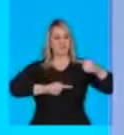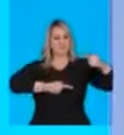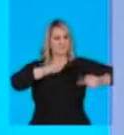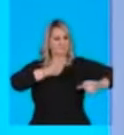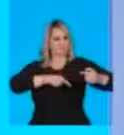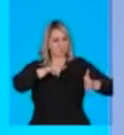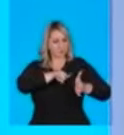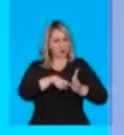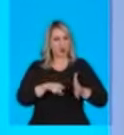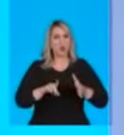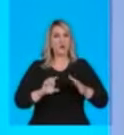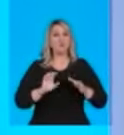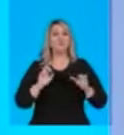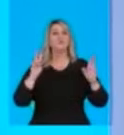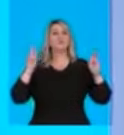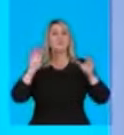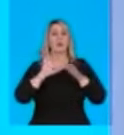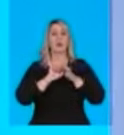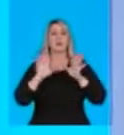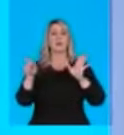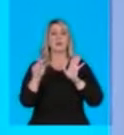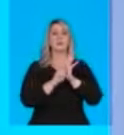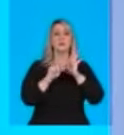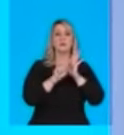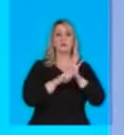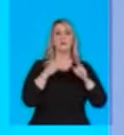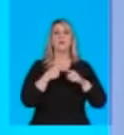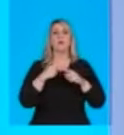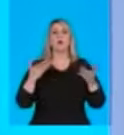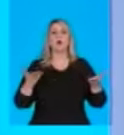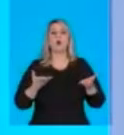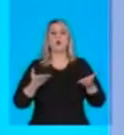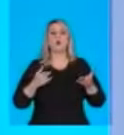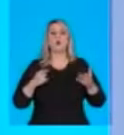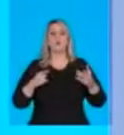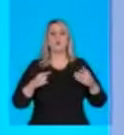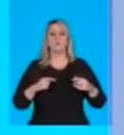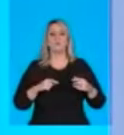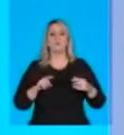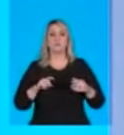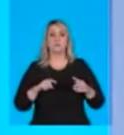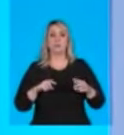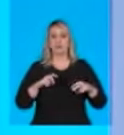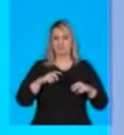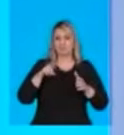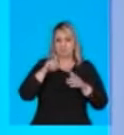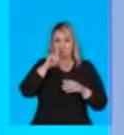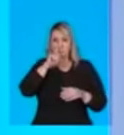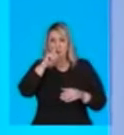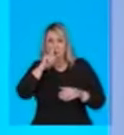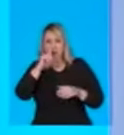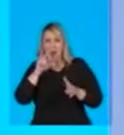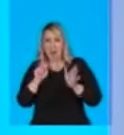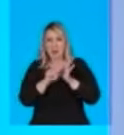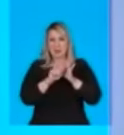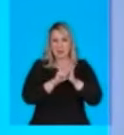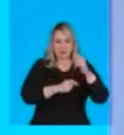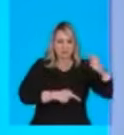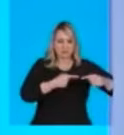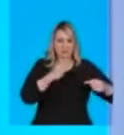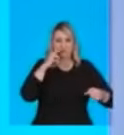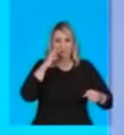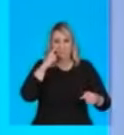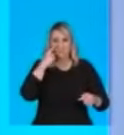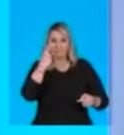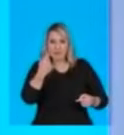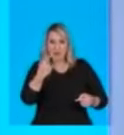profundo sobre a legalização das drogas porque hoje através do debate da criminalização das drogas o que a gente enfrenta e encara é